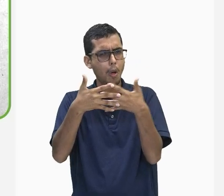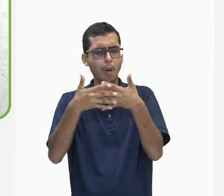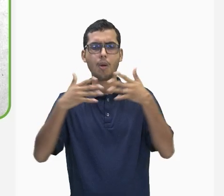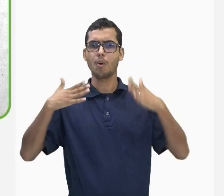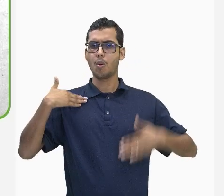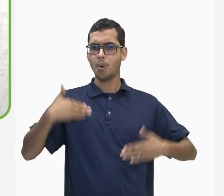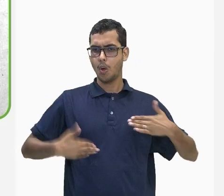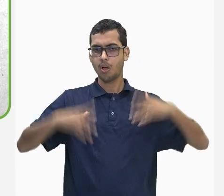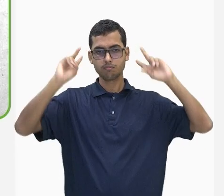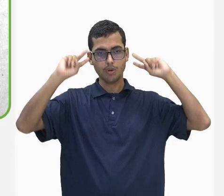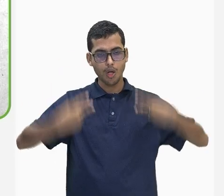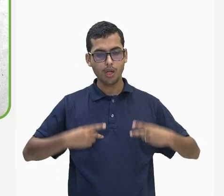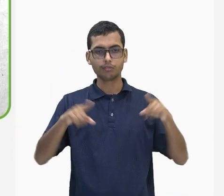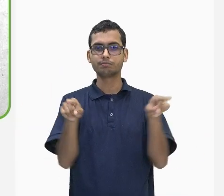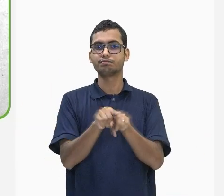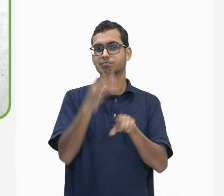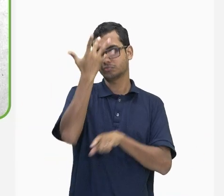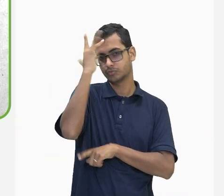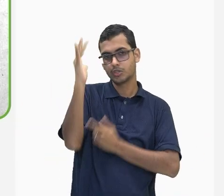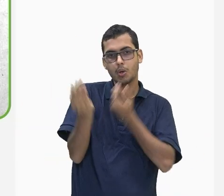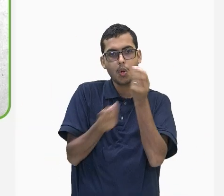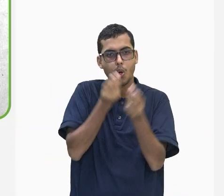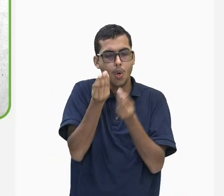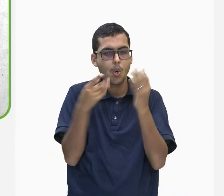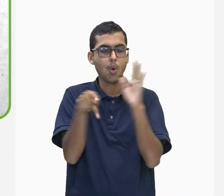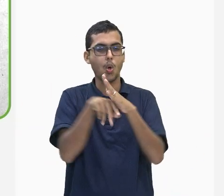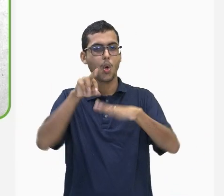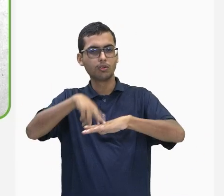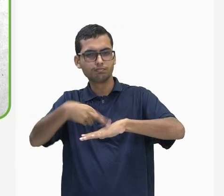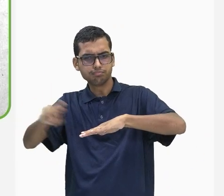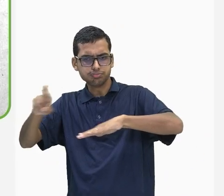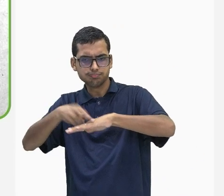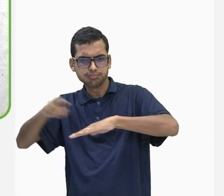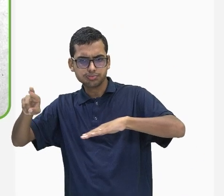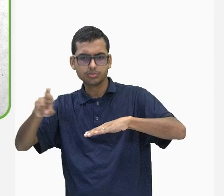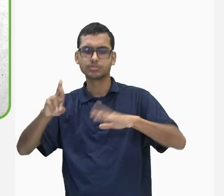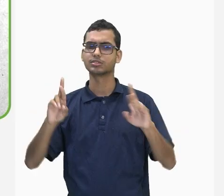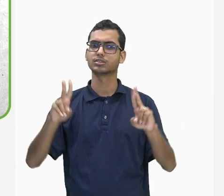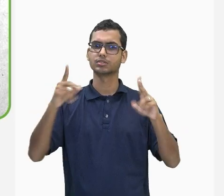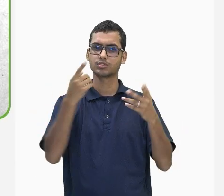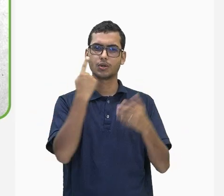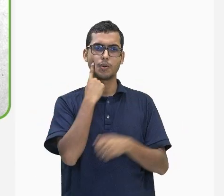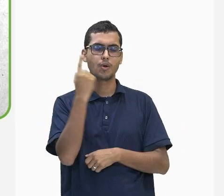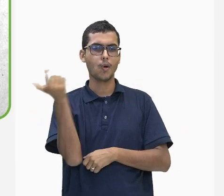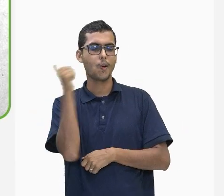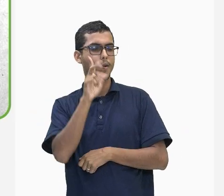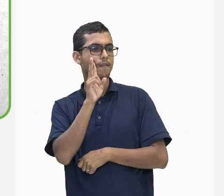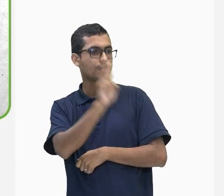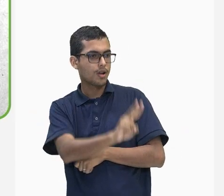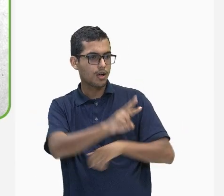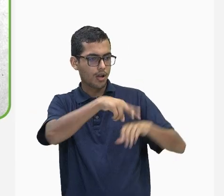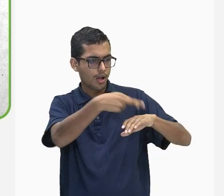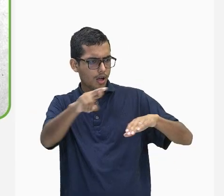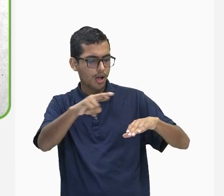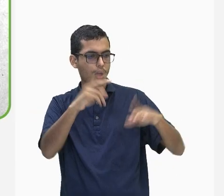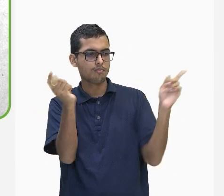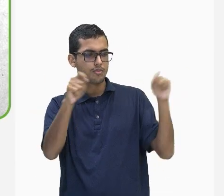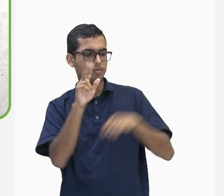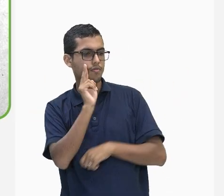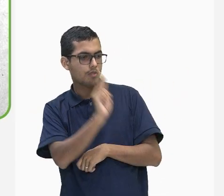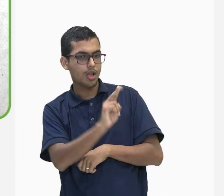se sabia da existência de radiação além daquela que nossos olhos conseguiam ver. Então, ele conseguiu